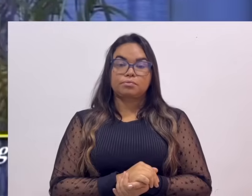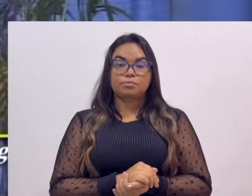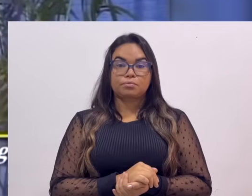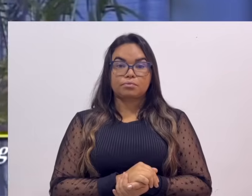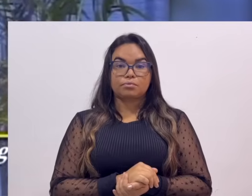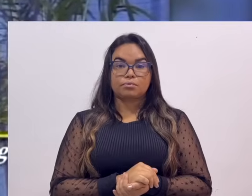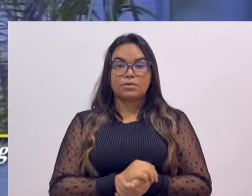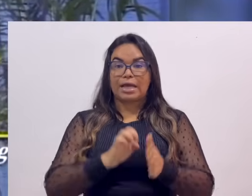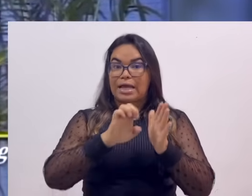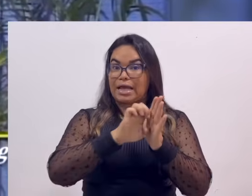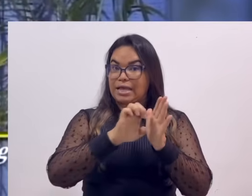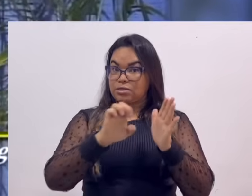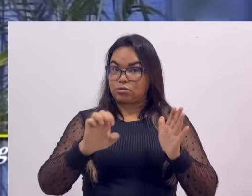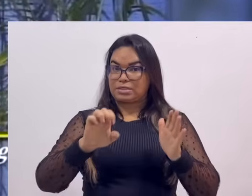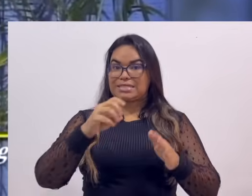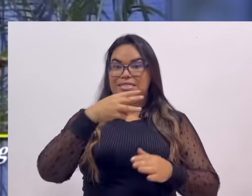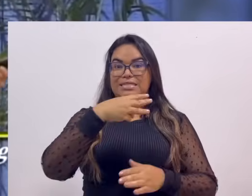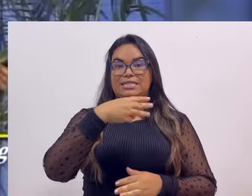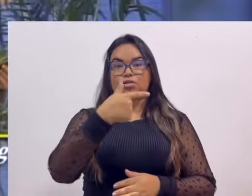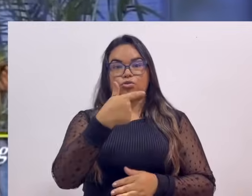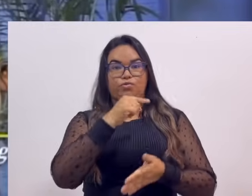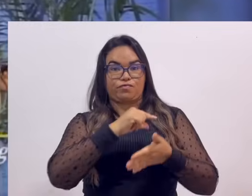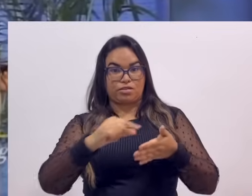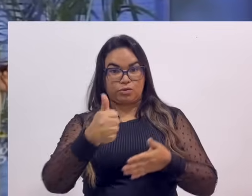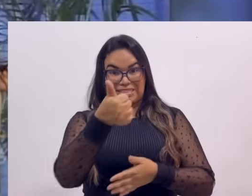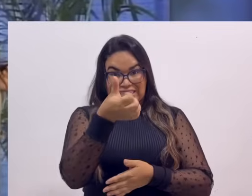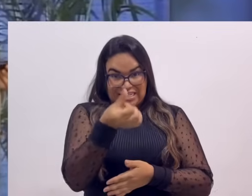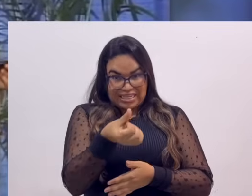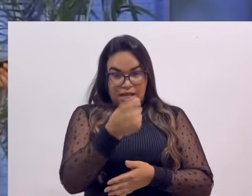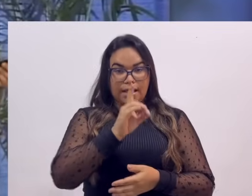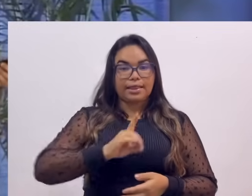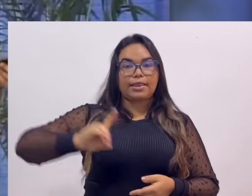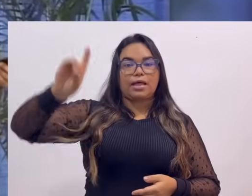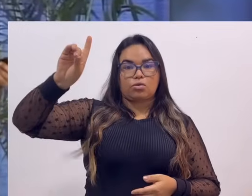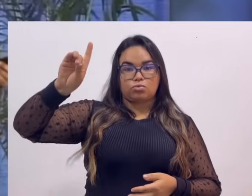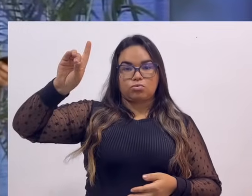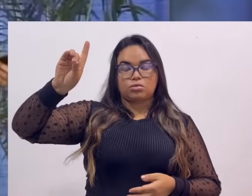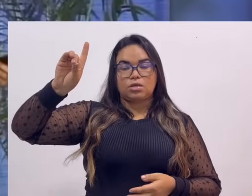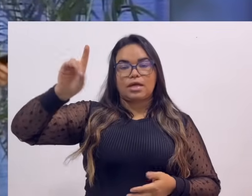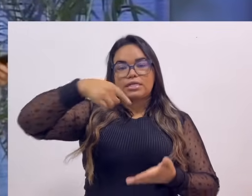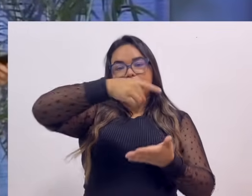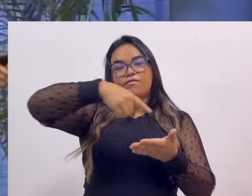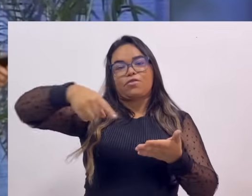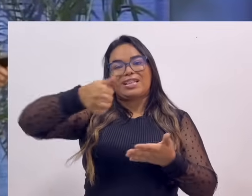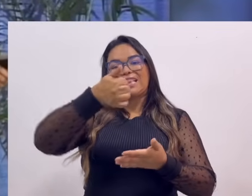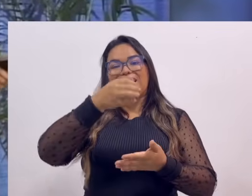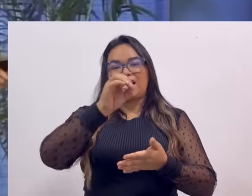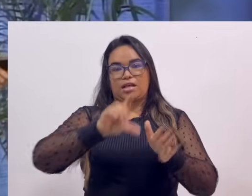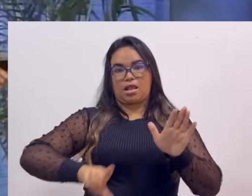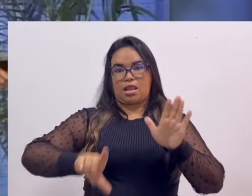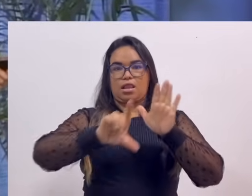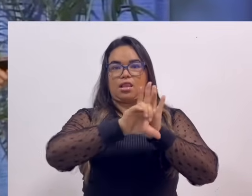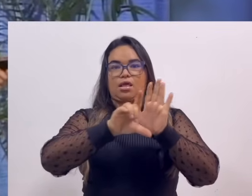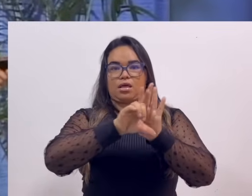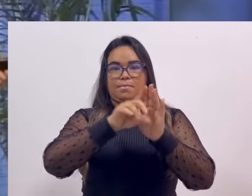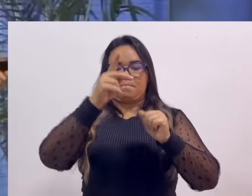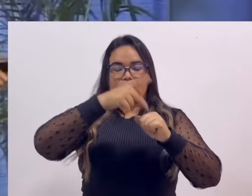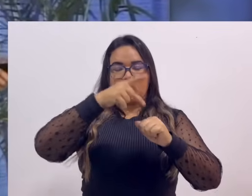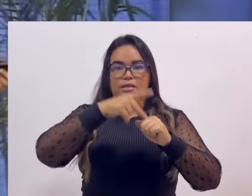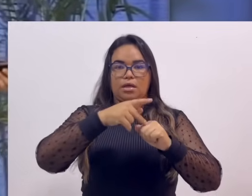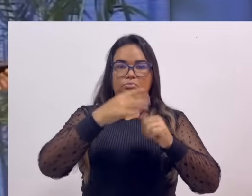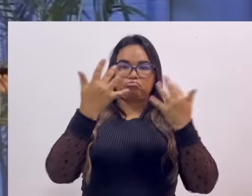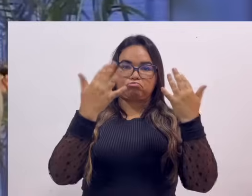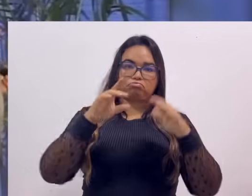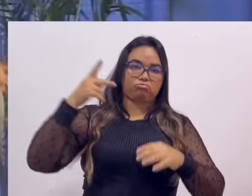Desta vez, em Êxodo 32, versículo 16, Deus escreveu os dez mandamentos em pedra com o seu próprio